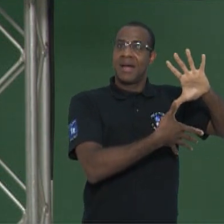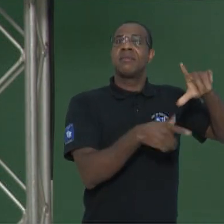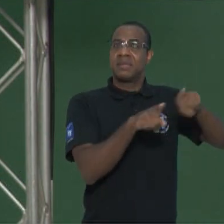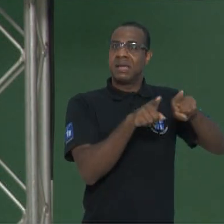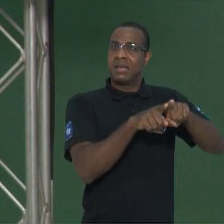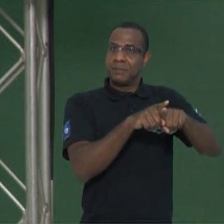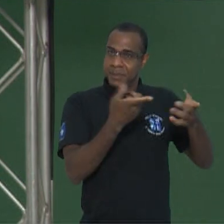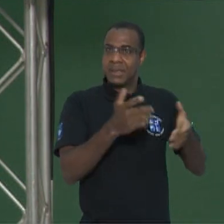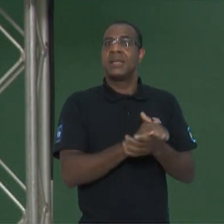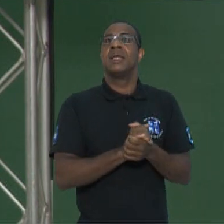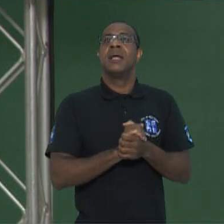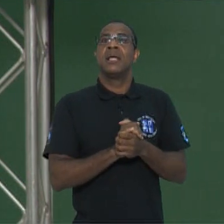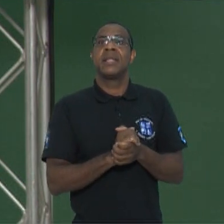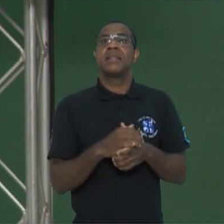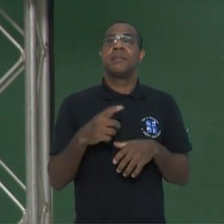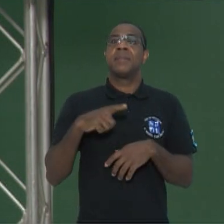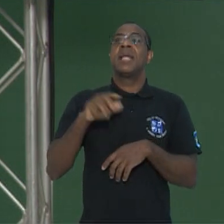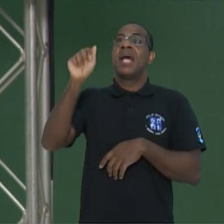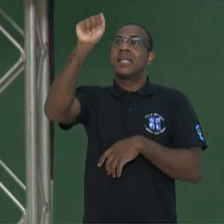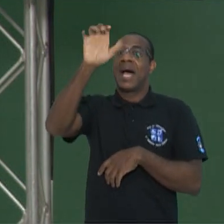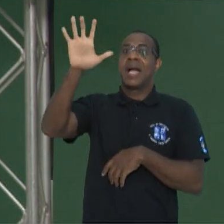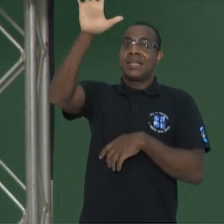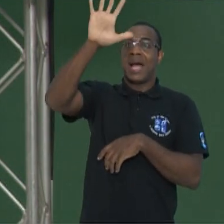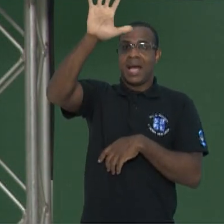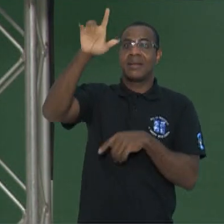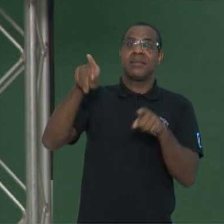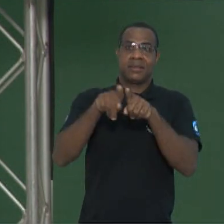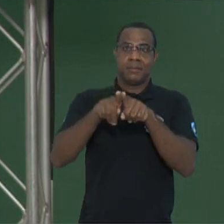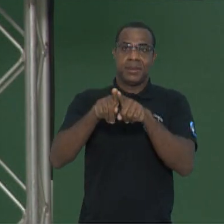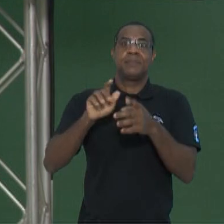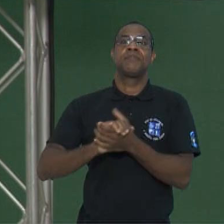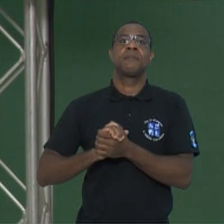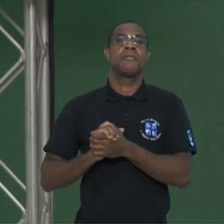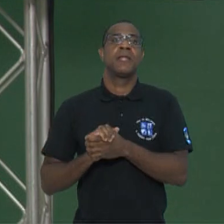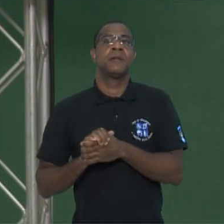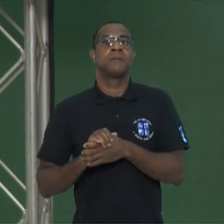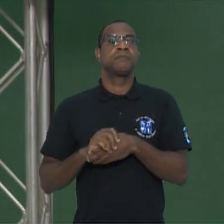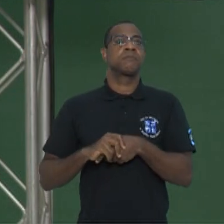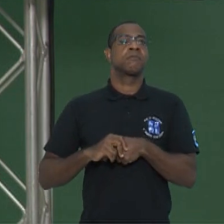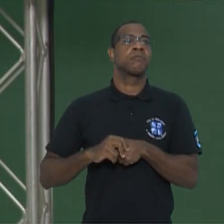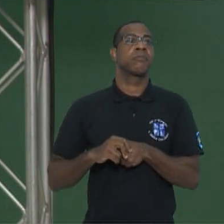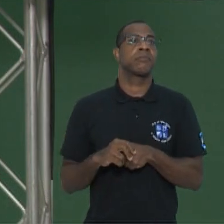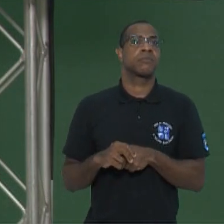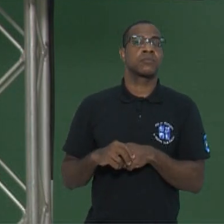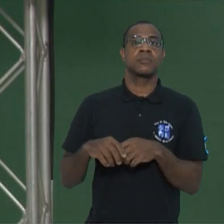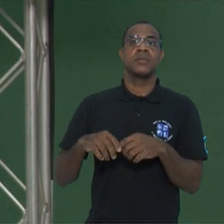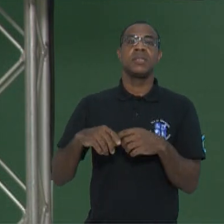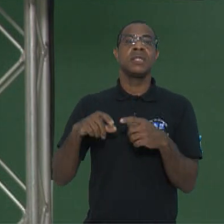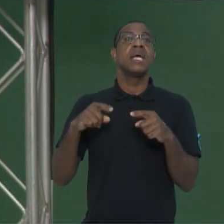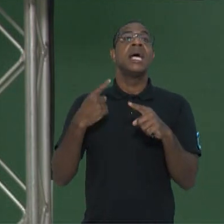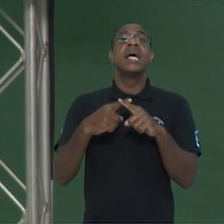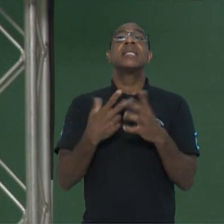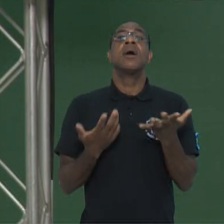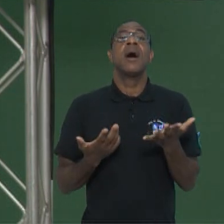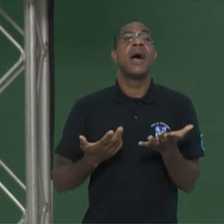significativa, também da Ásia em algumas partes, né? Principal movimento de manutenção da hegemonia da Europa